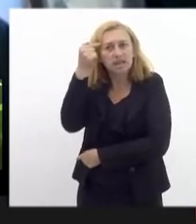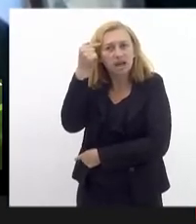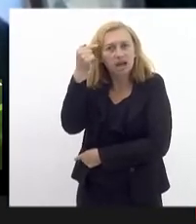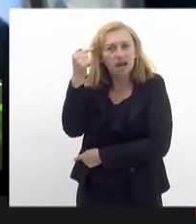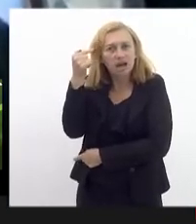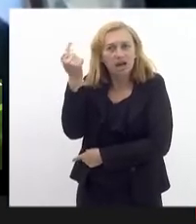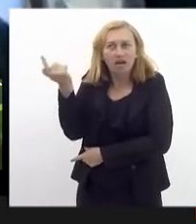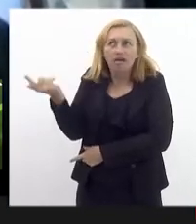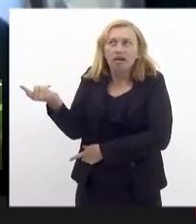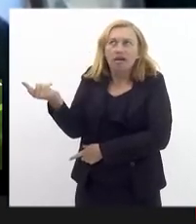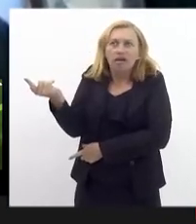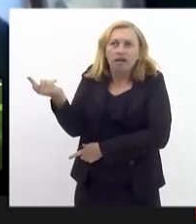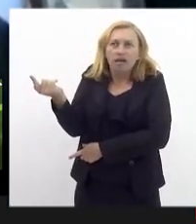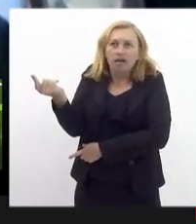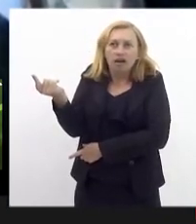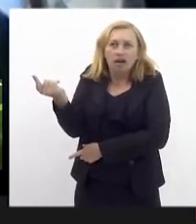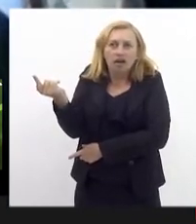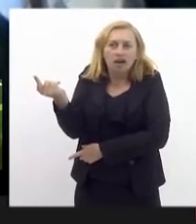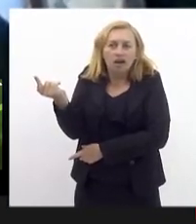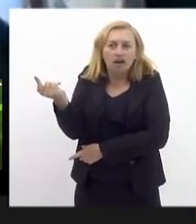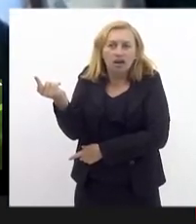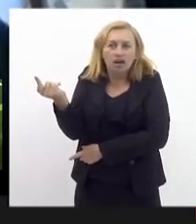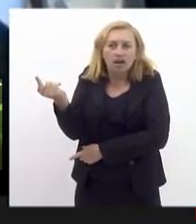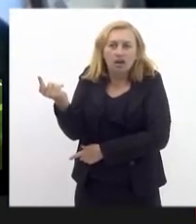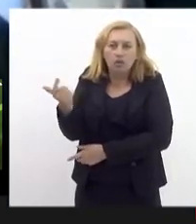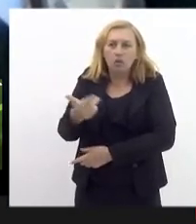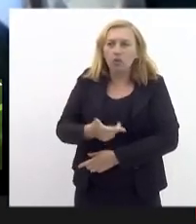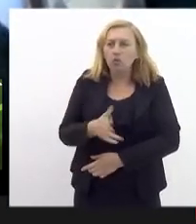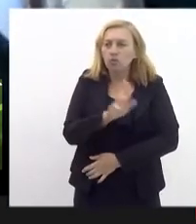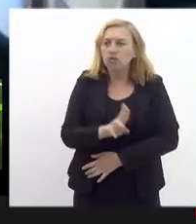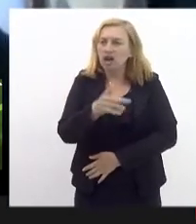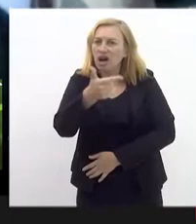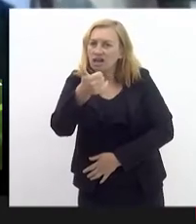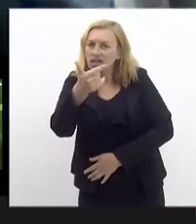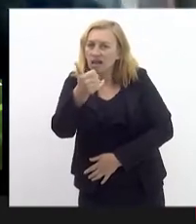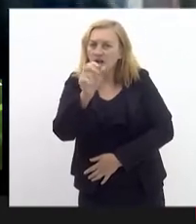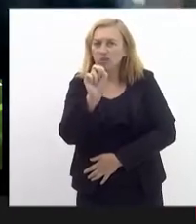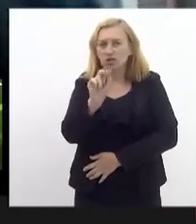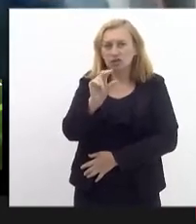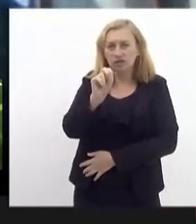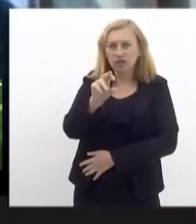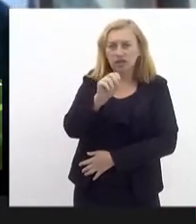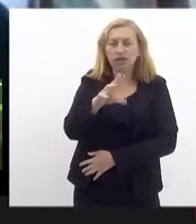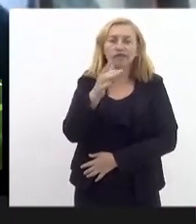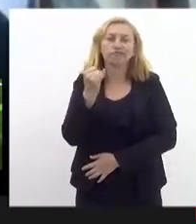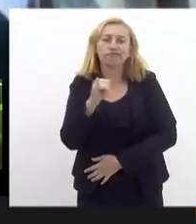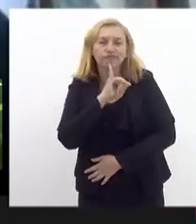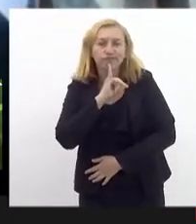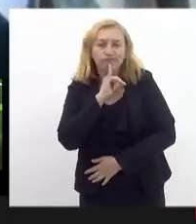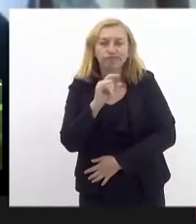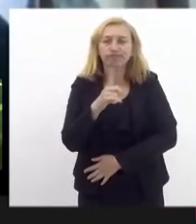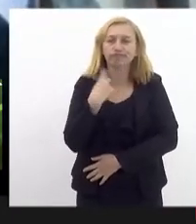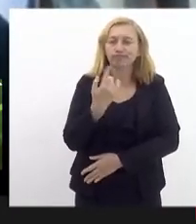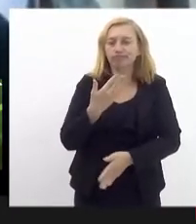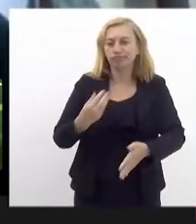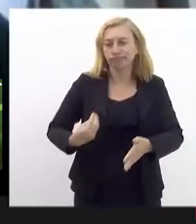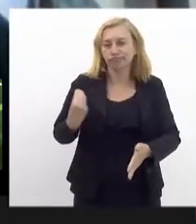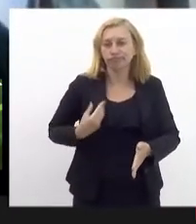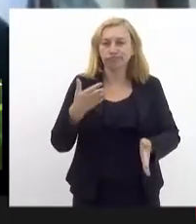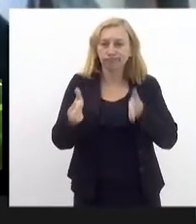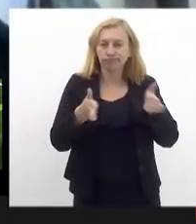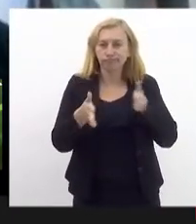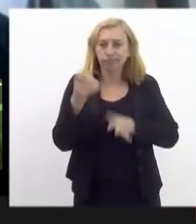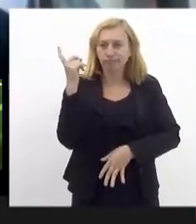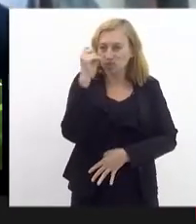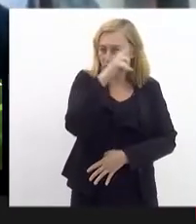em louvar as armas ou os agrotóxicos. Então, infelizmente, nós vivemos num período muito difícil,